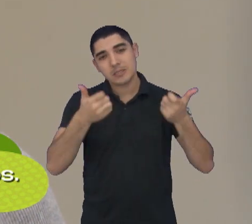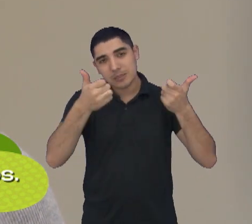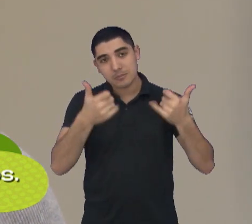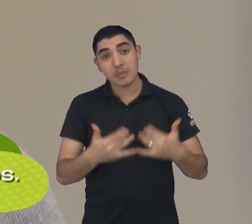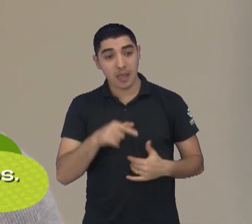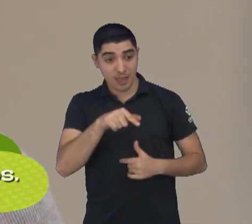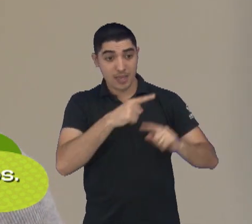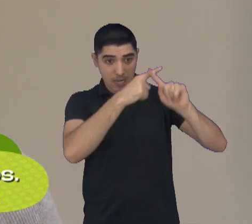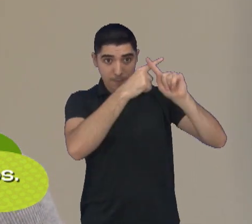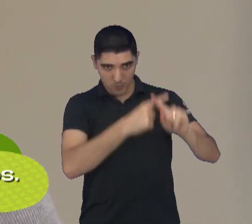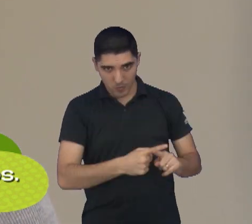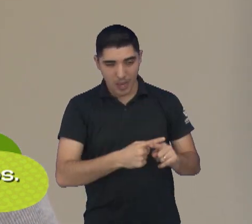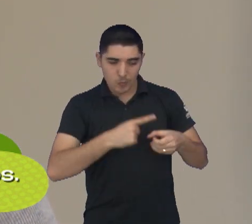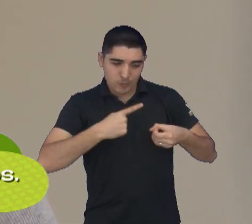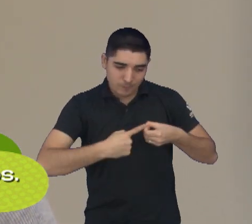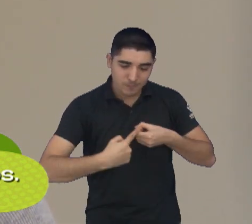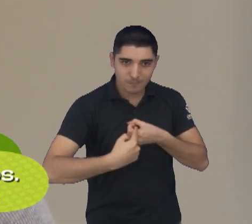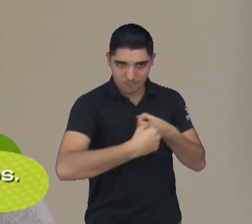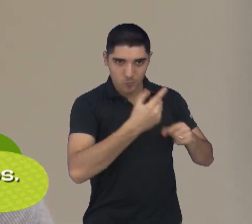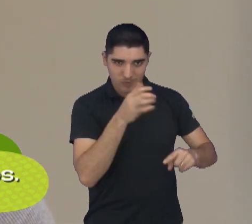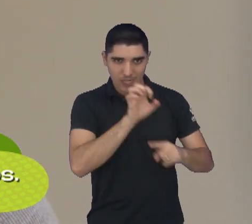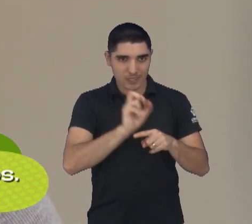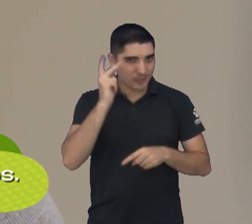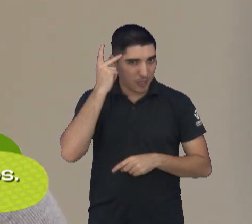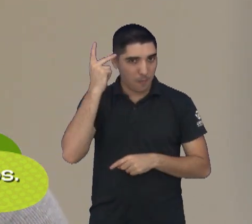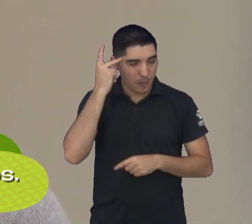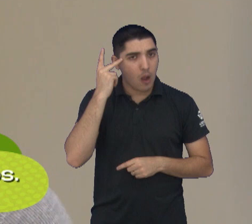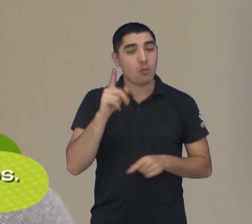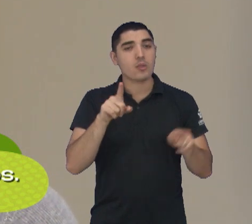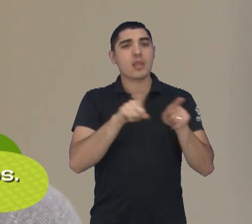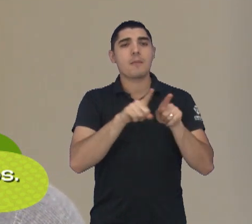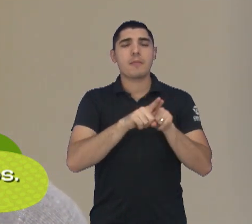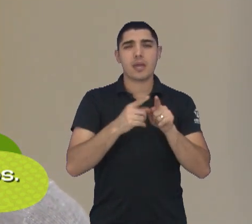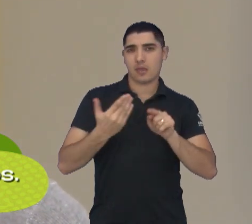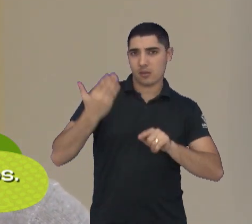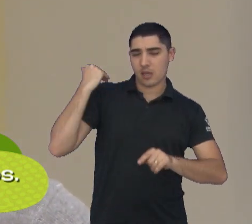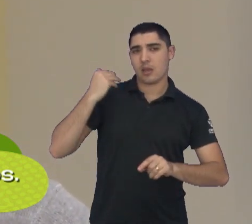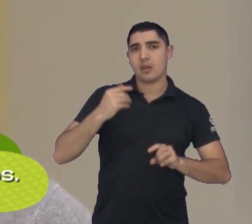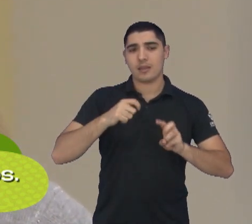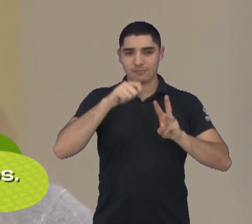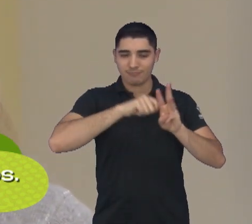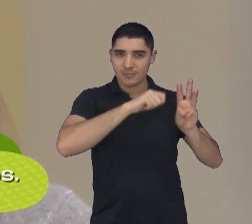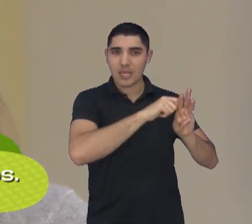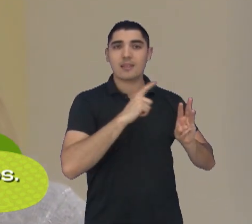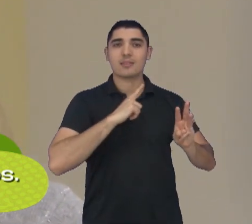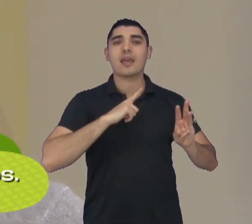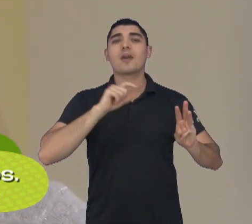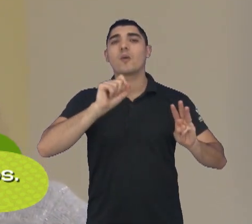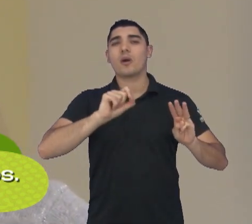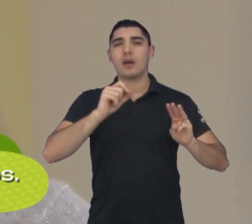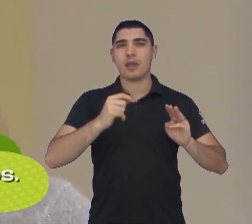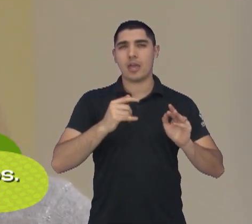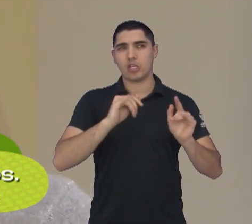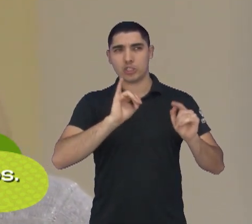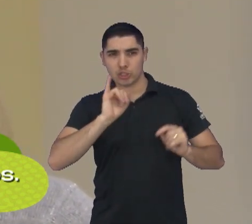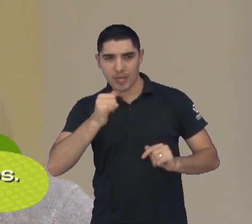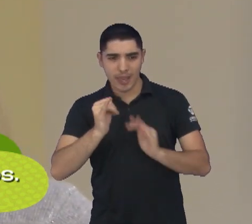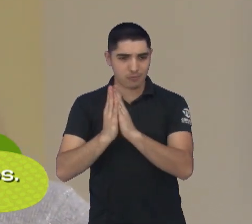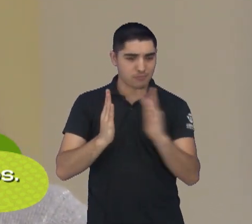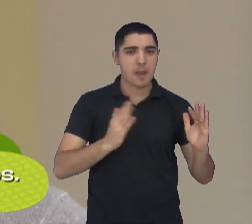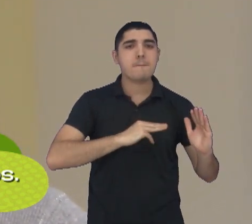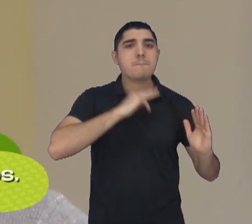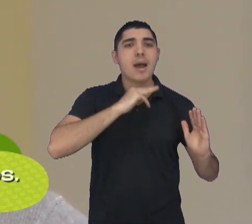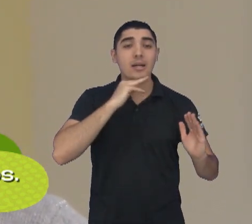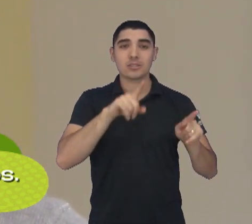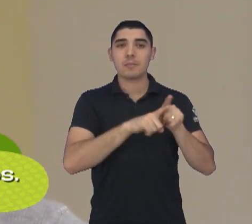jogos abertos, né, que foram conquistados, teve também no começo do ano, no primeiro semestre, os jogos regionais, né? Então essas 2 taças que